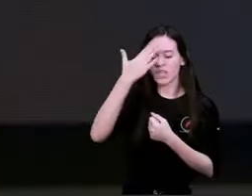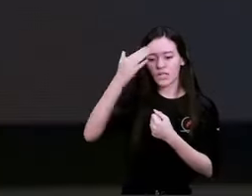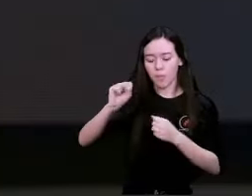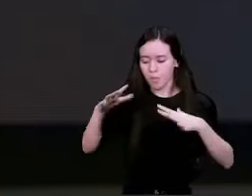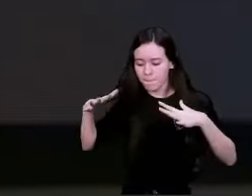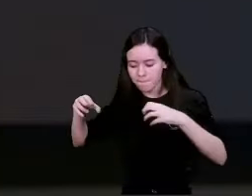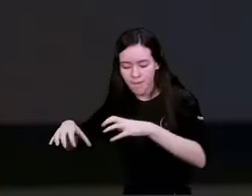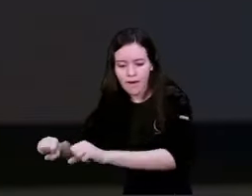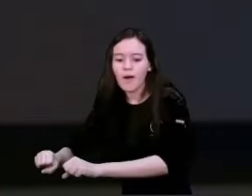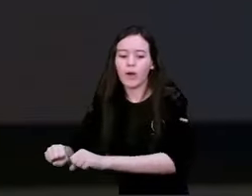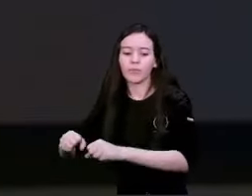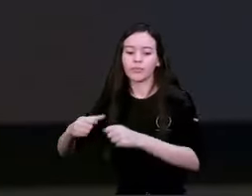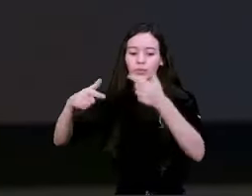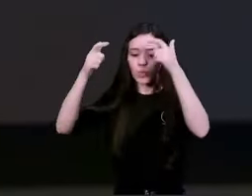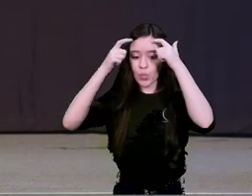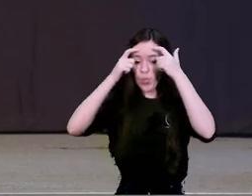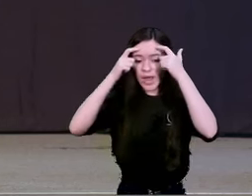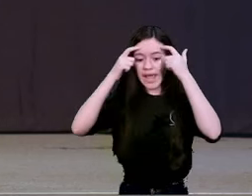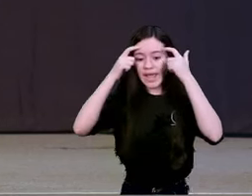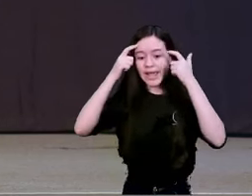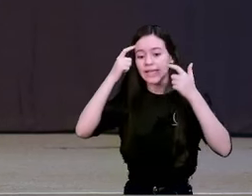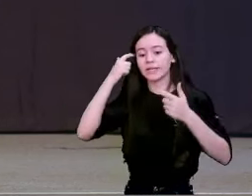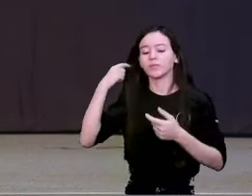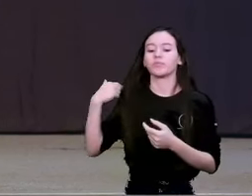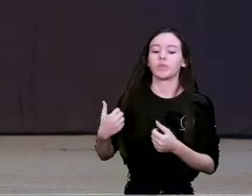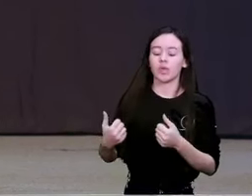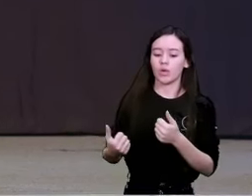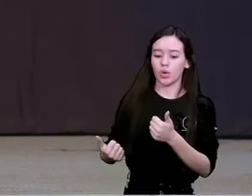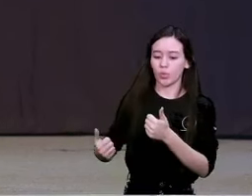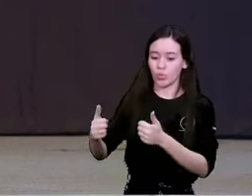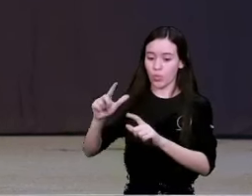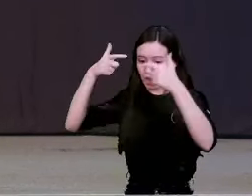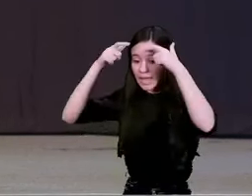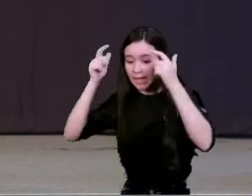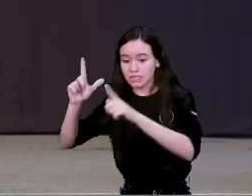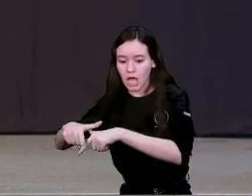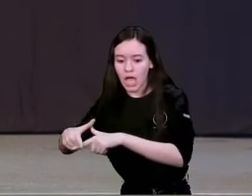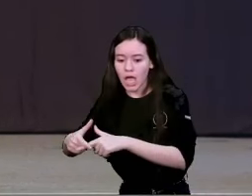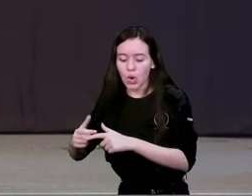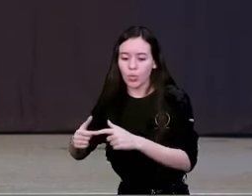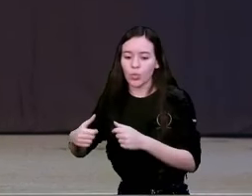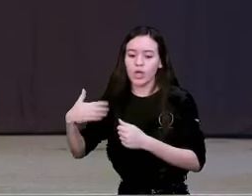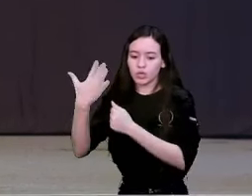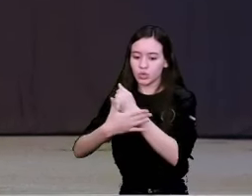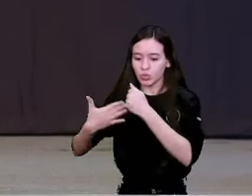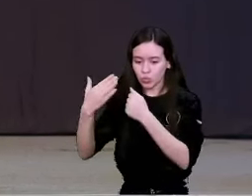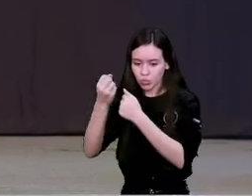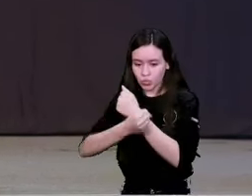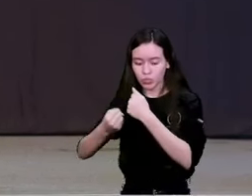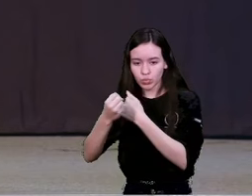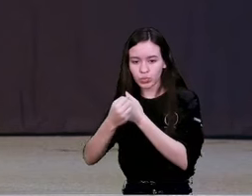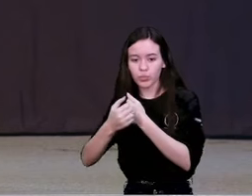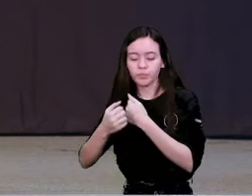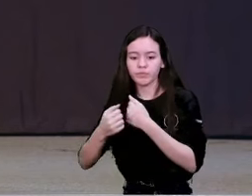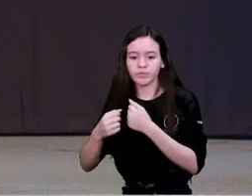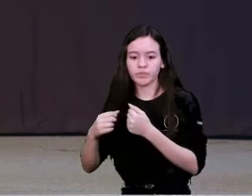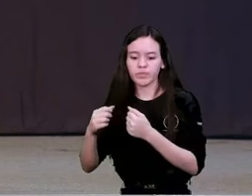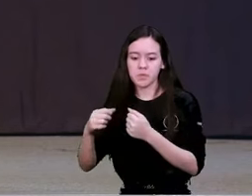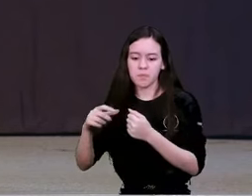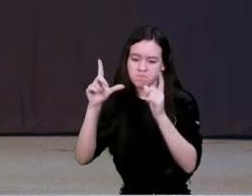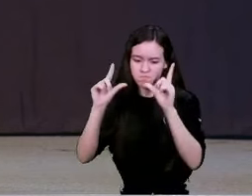fez o rei Roboão, em lugar deles, escudos de cobre. E os entregou na mão dos chefes da guarda,